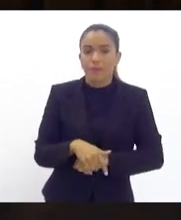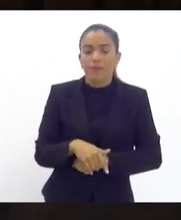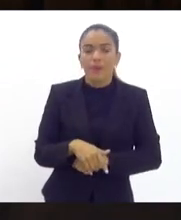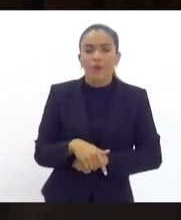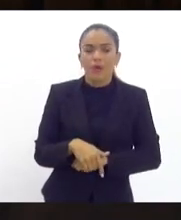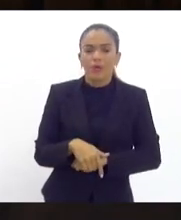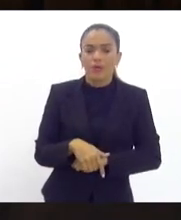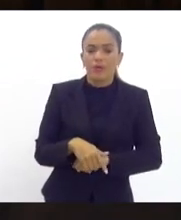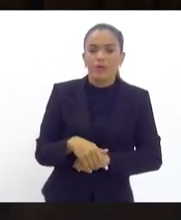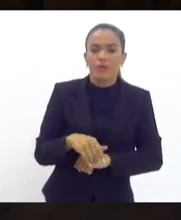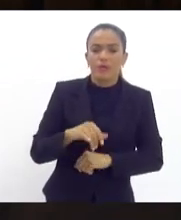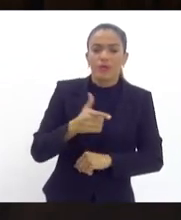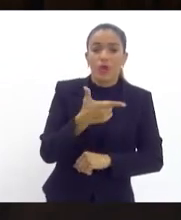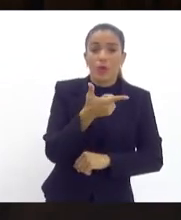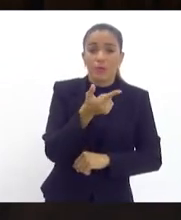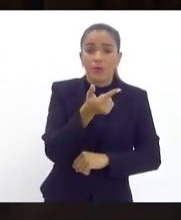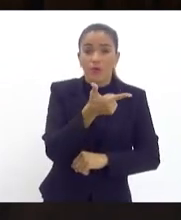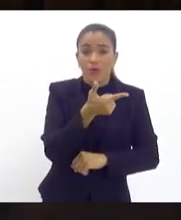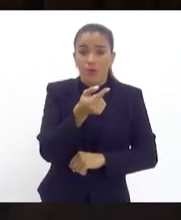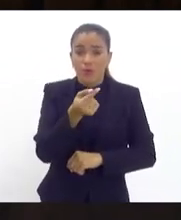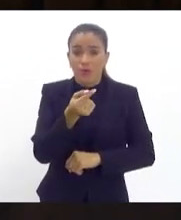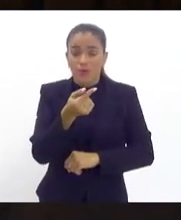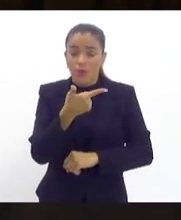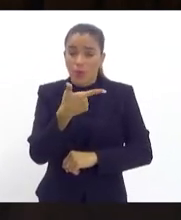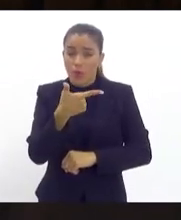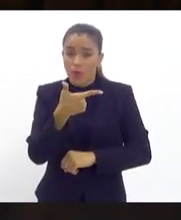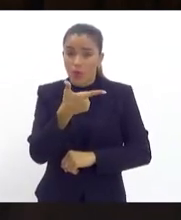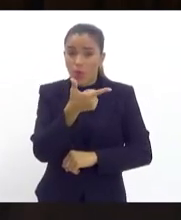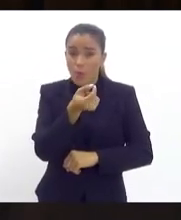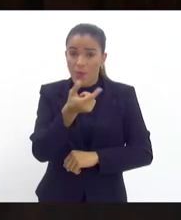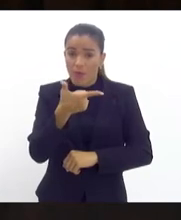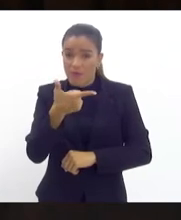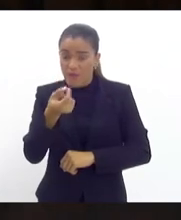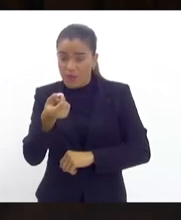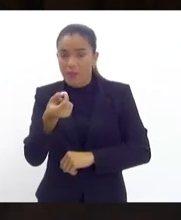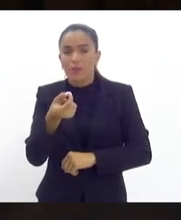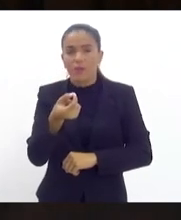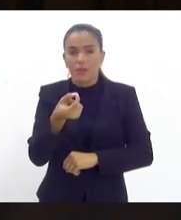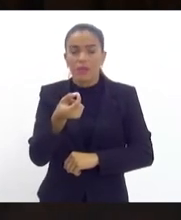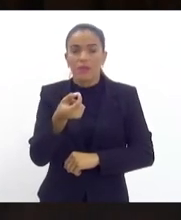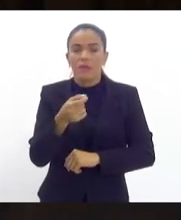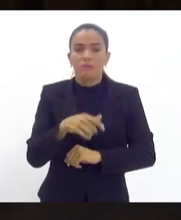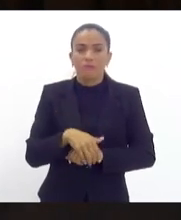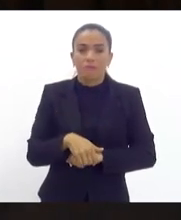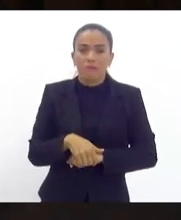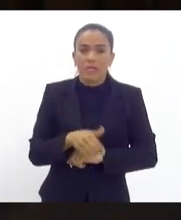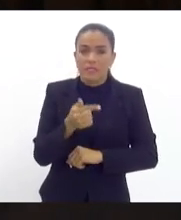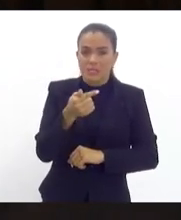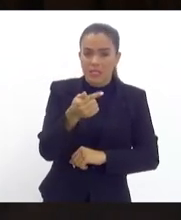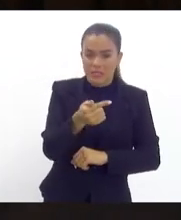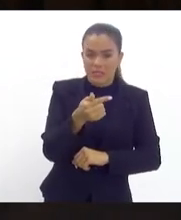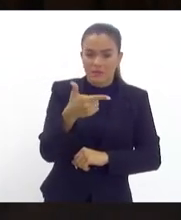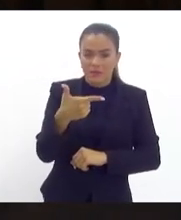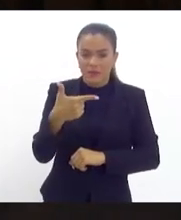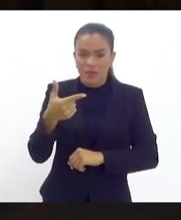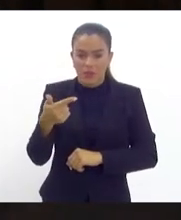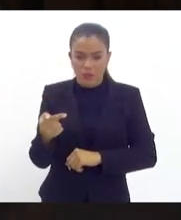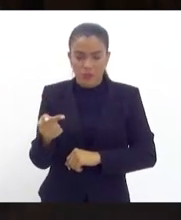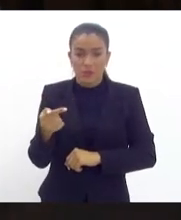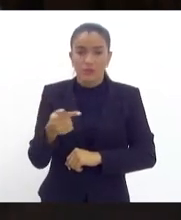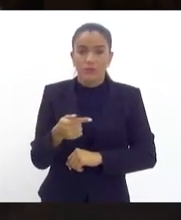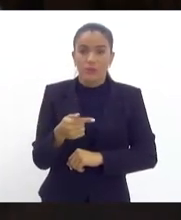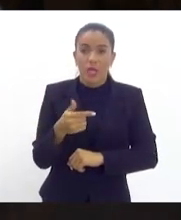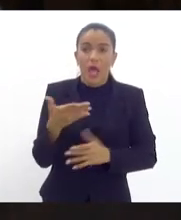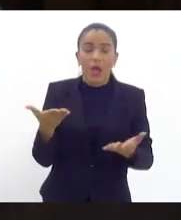7.272 pessoas na rua em 2022 né com dados disponibilizados